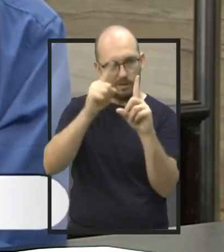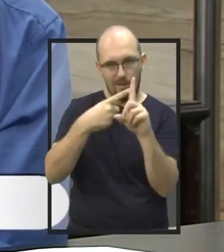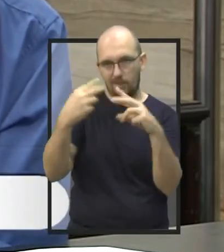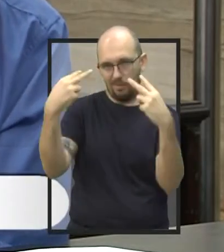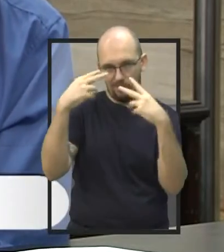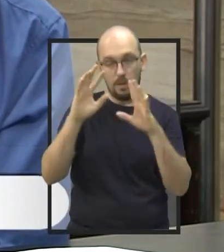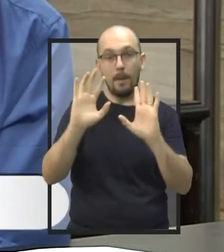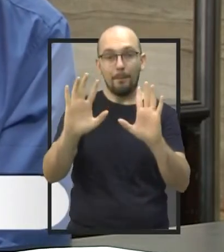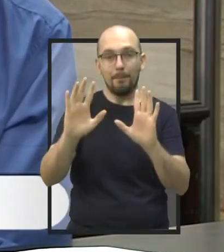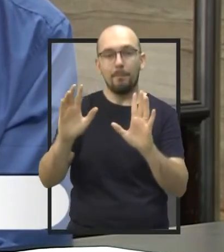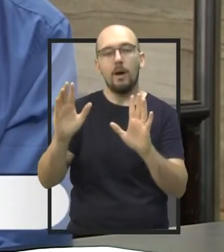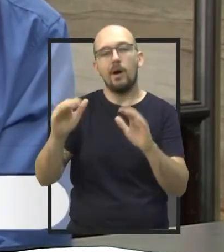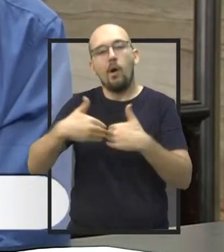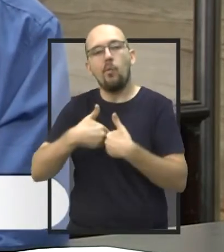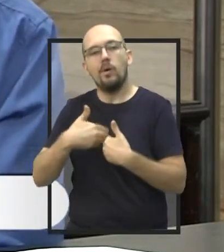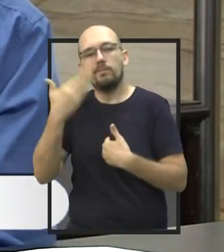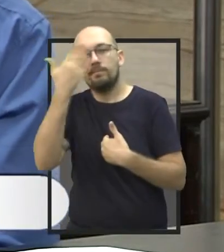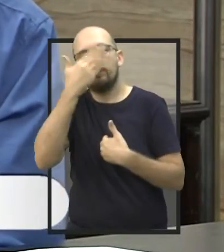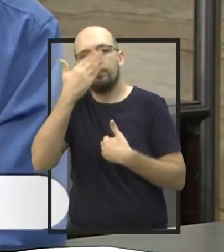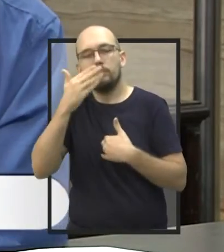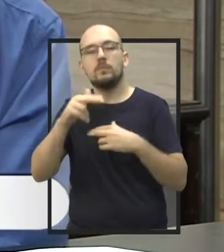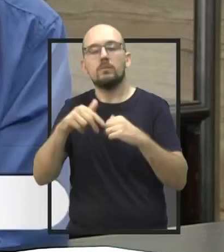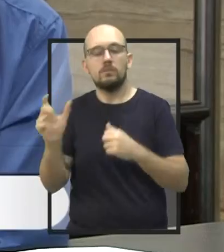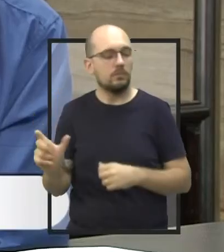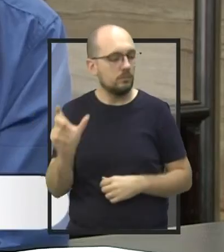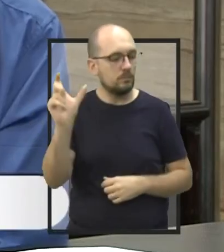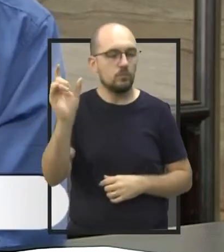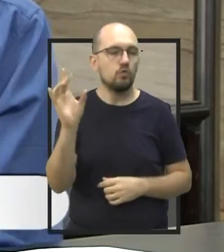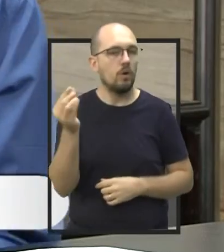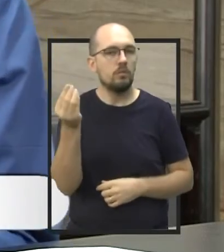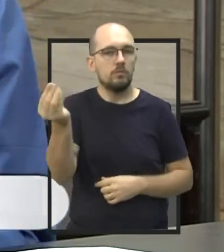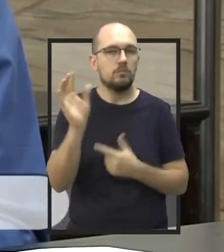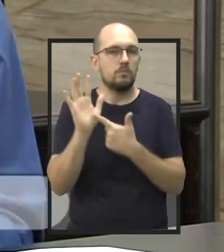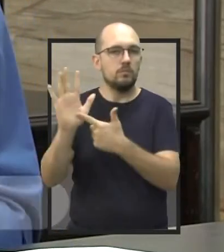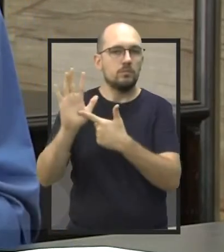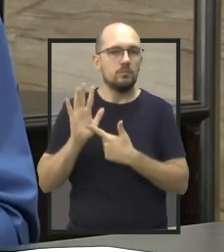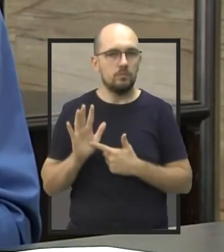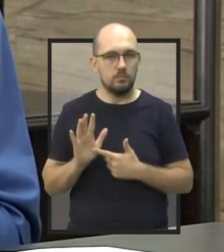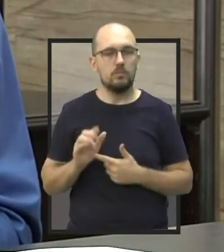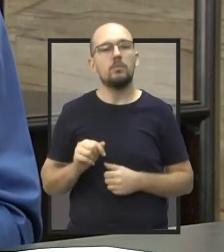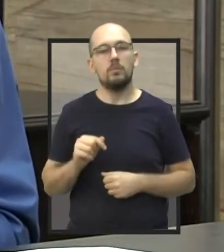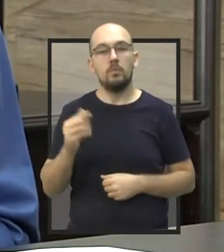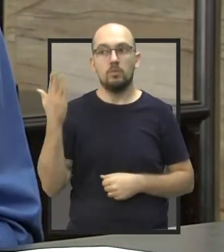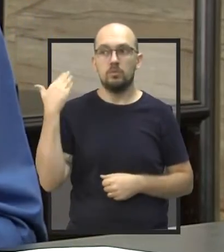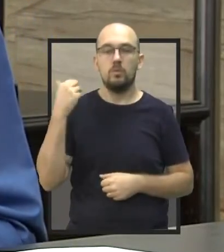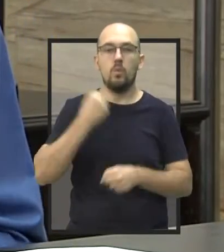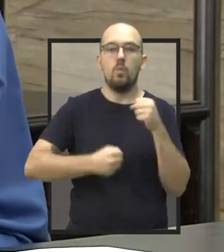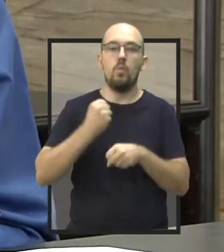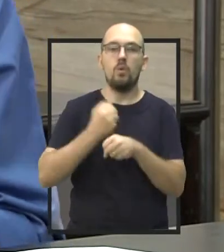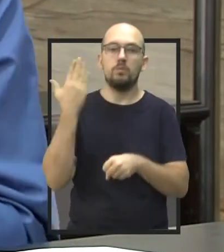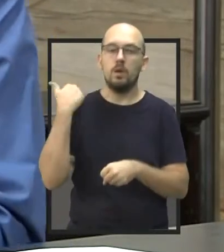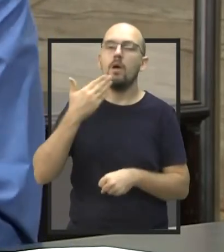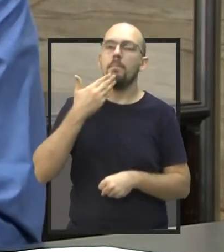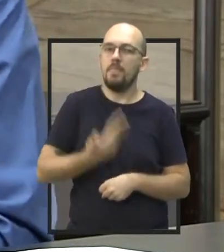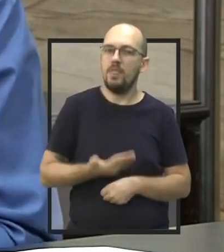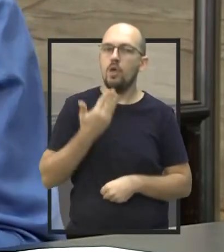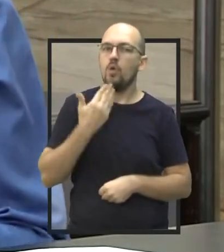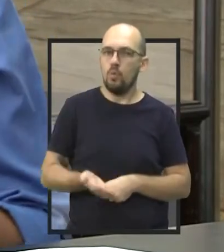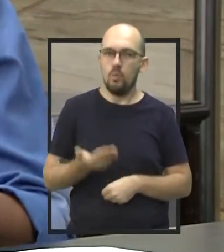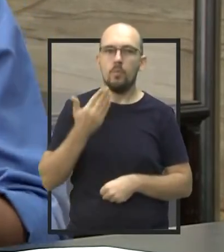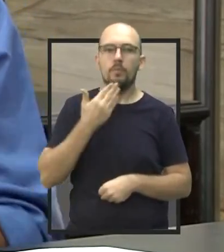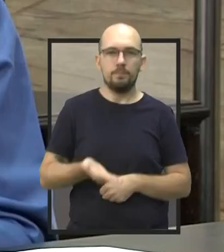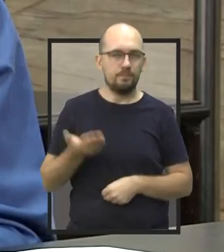passar a ter também. E a identificação dele vai ser através dessa carteira. Então nós estamos desde o ano passado pedindo através